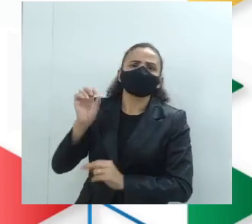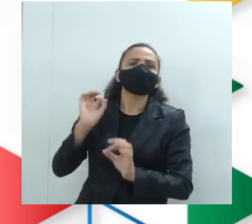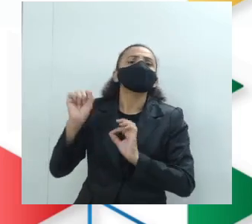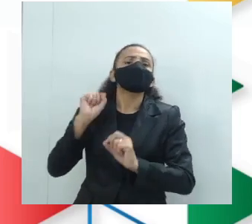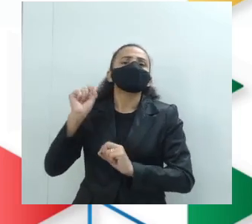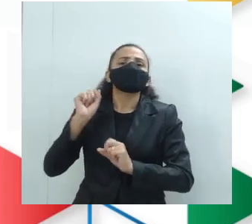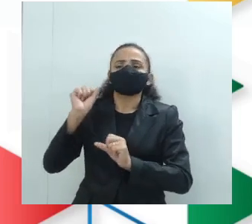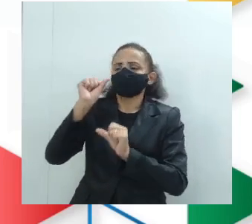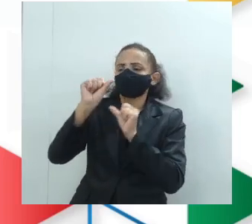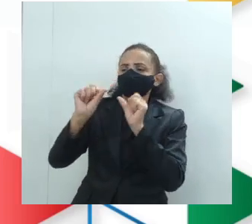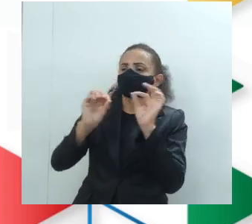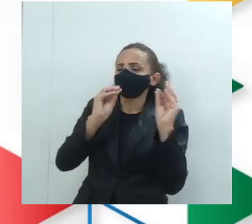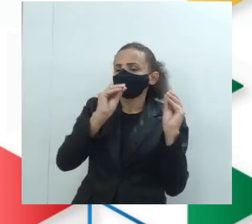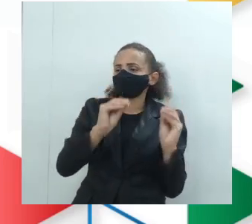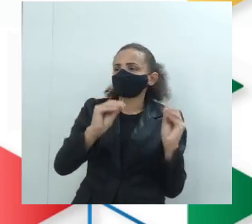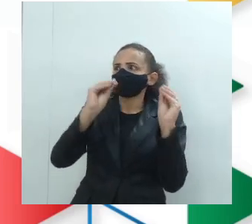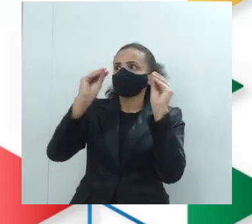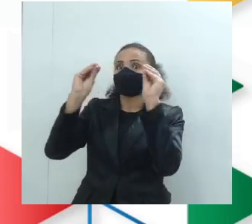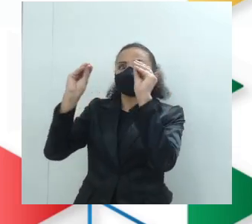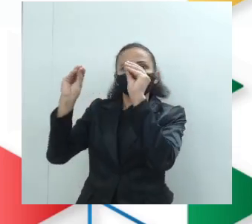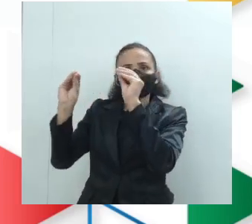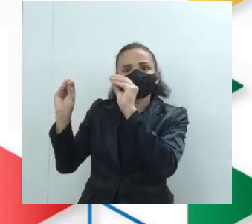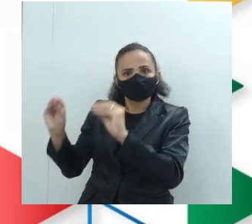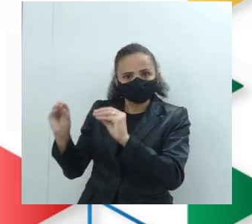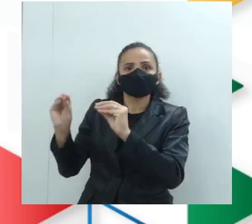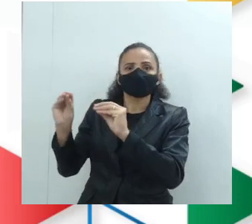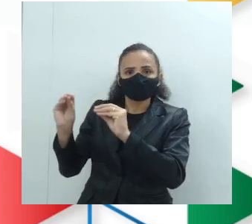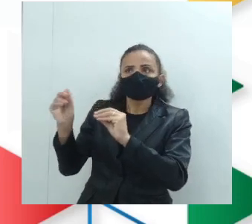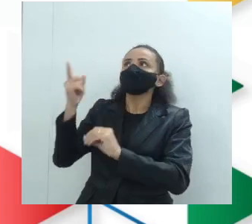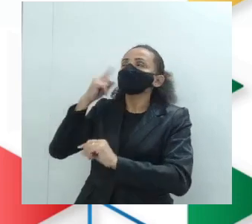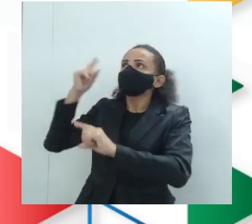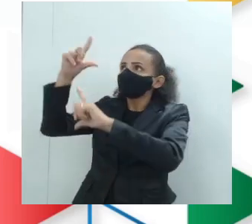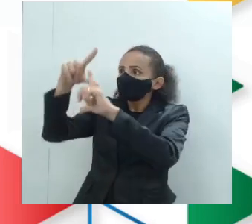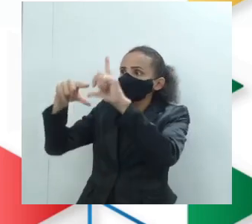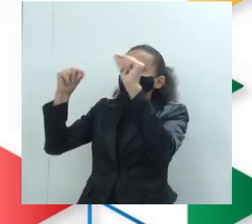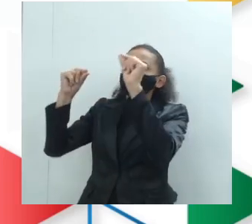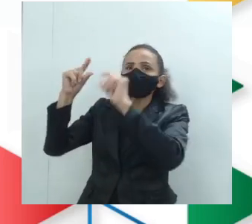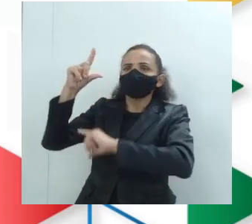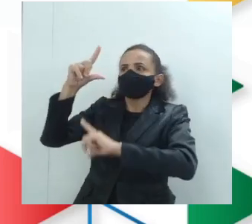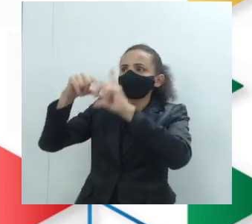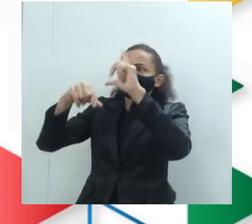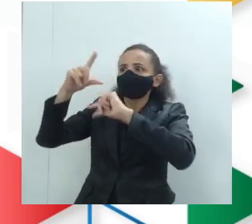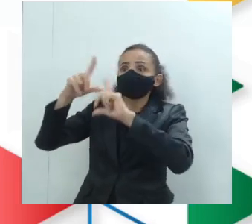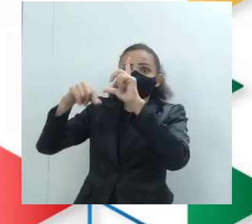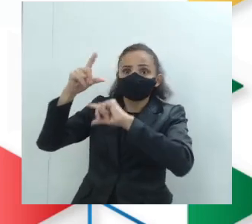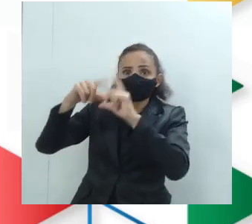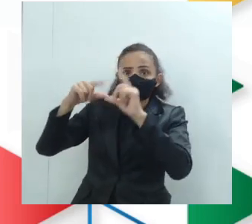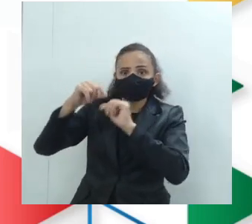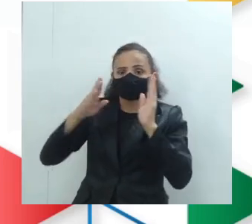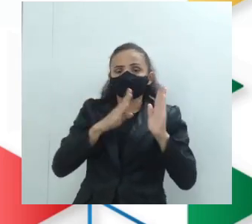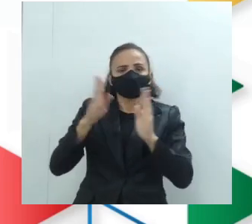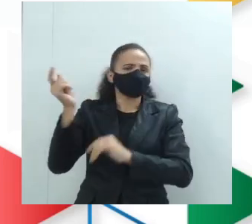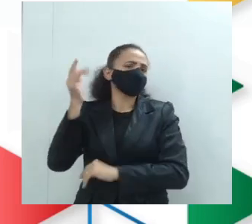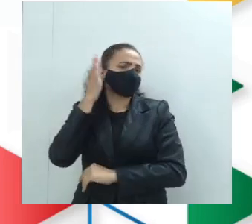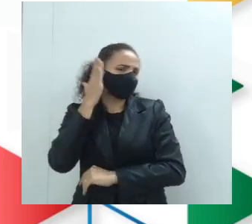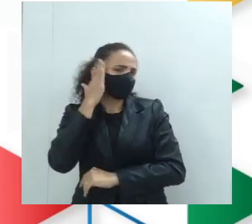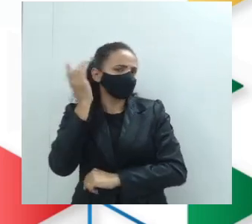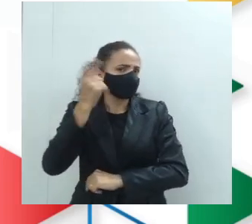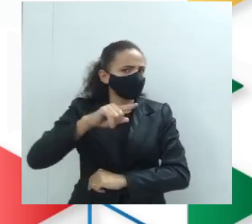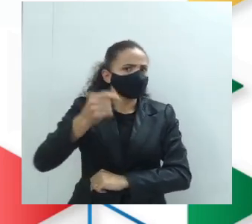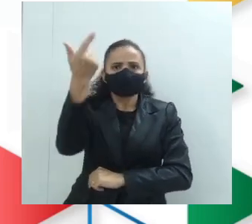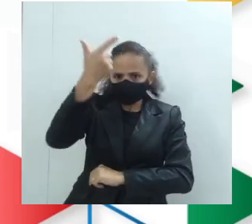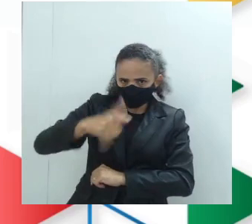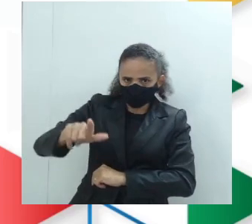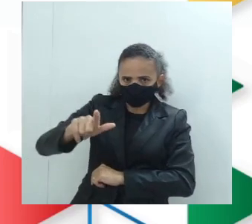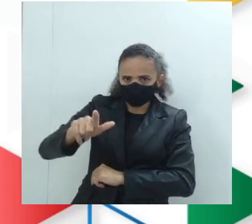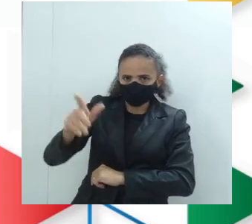uma translação, um deslocamento daquela estrela anterior para a parte posterior. Deu para entender? Quer que eu